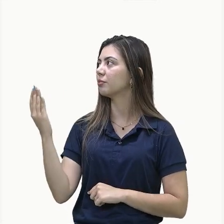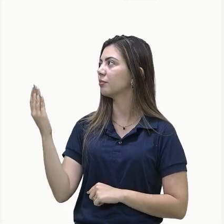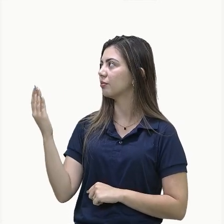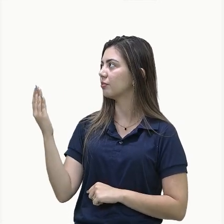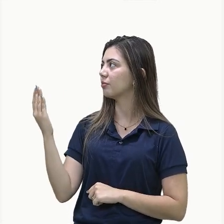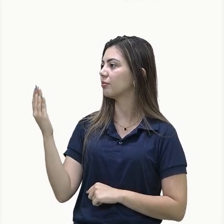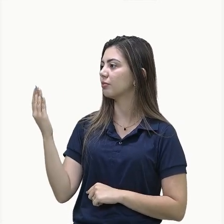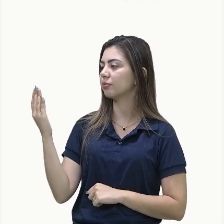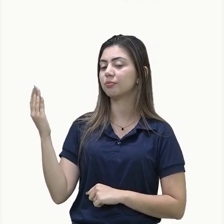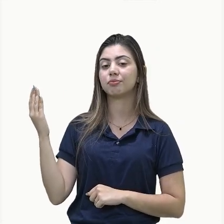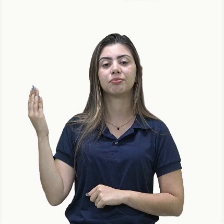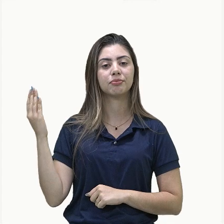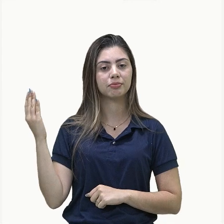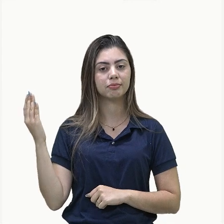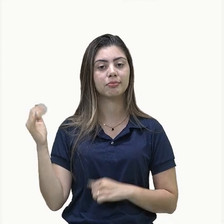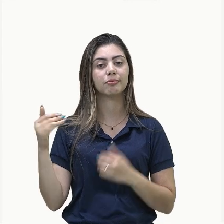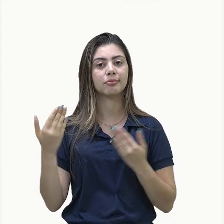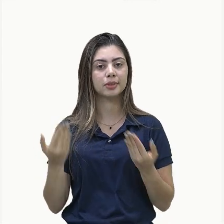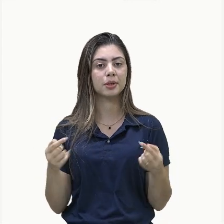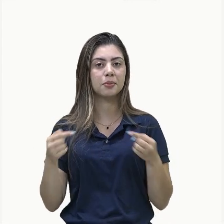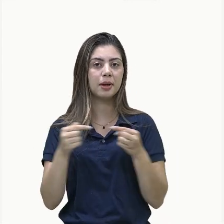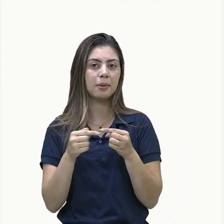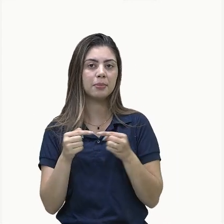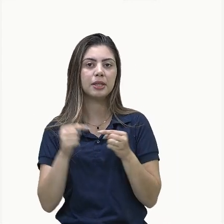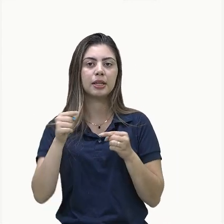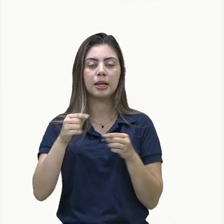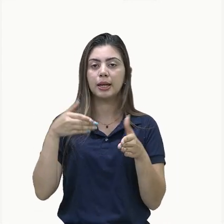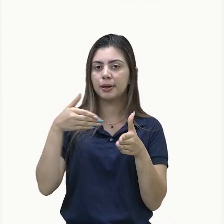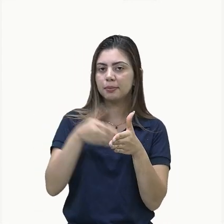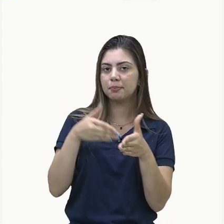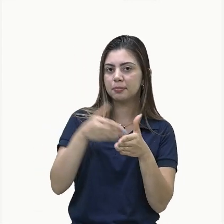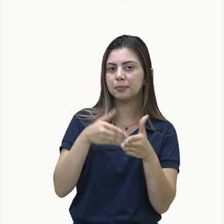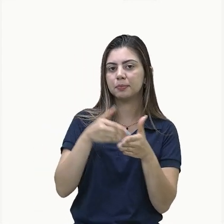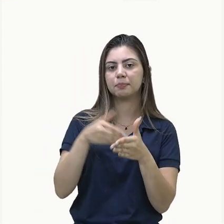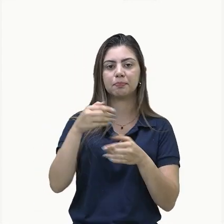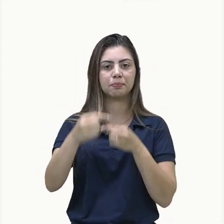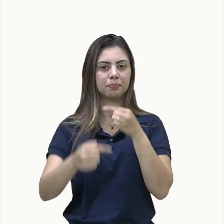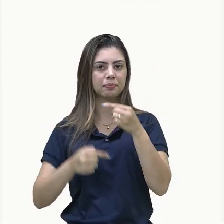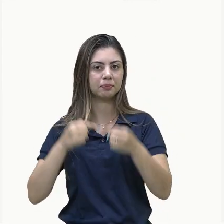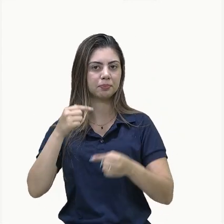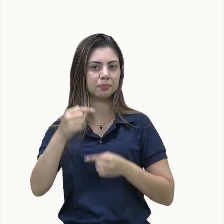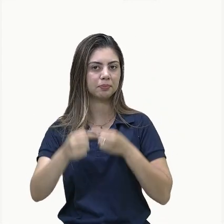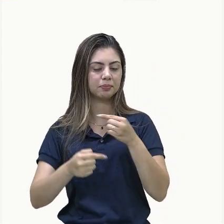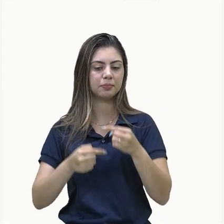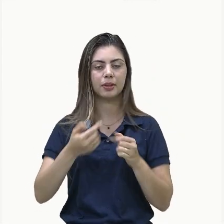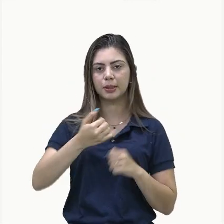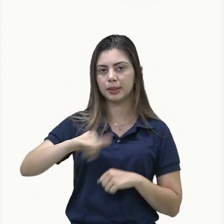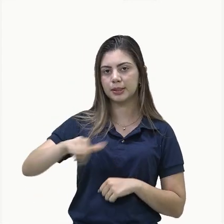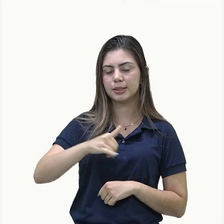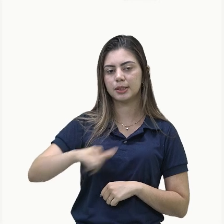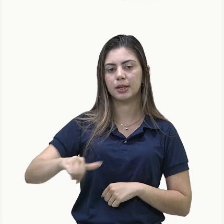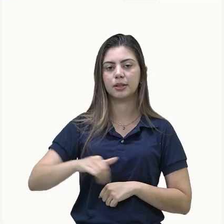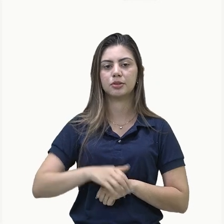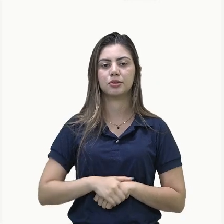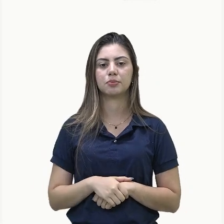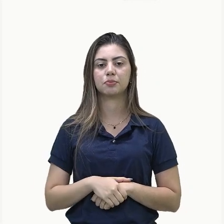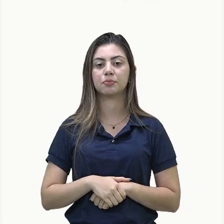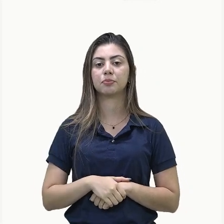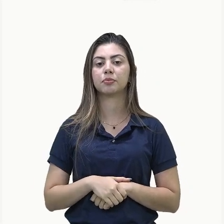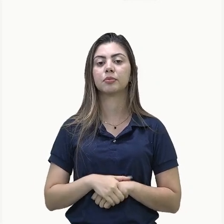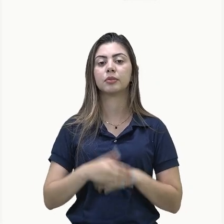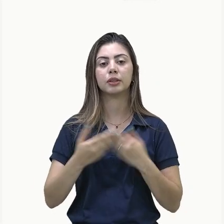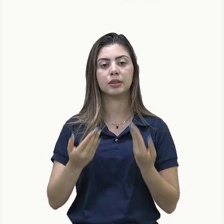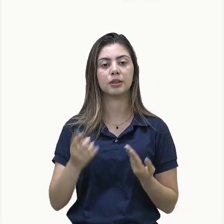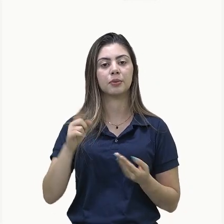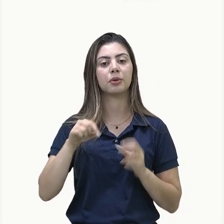é a unidade da resistência elétrica, tá? Ou seja, volt dividido por